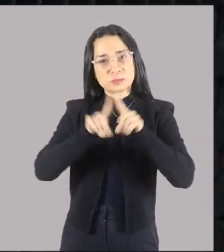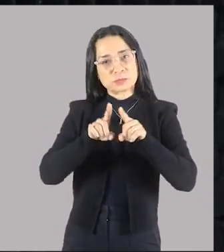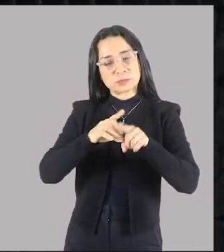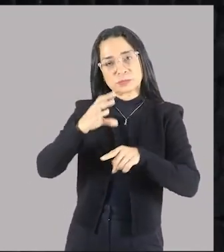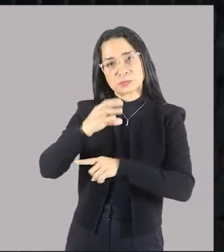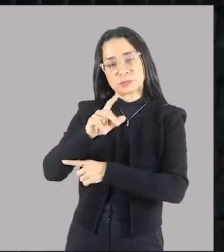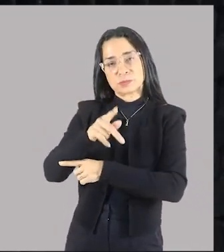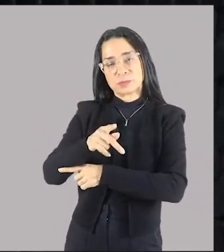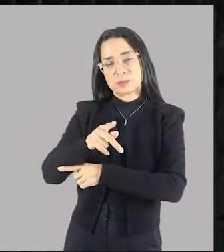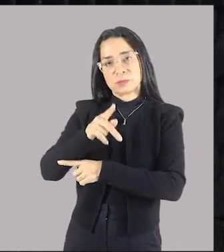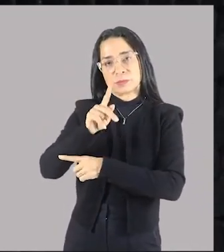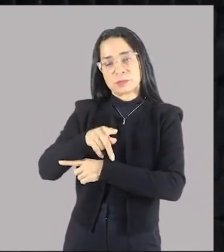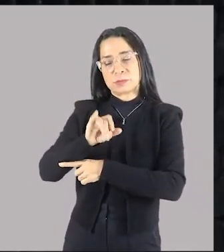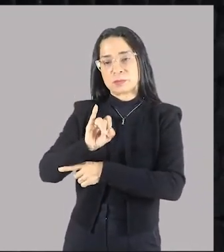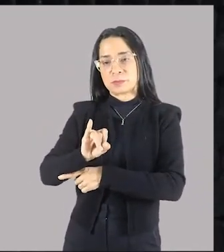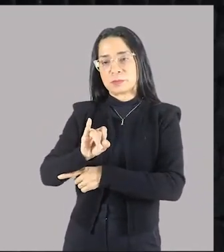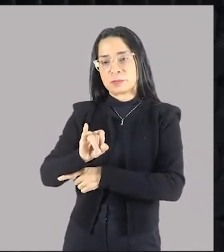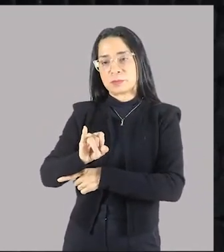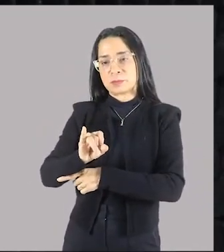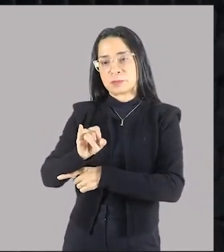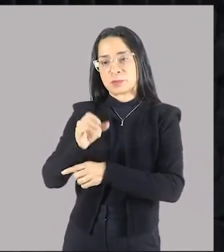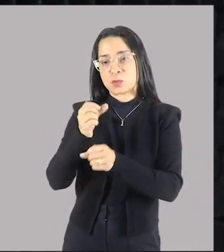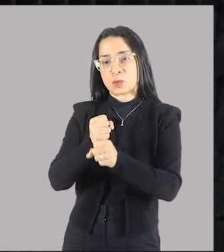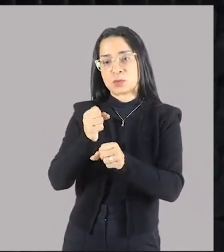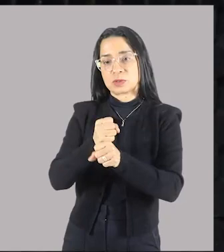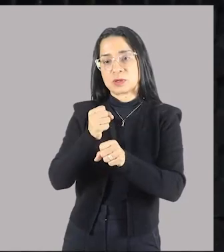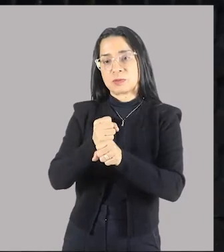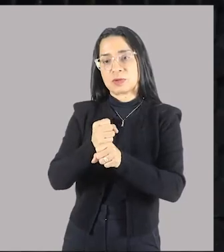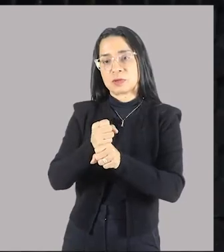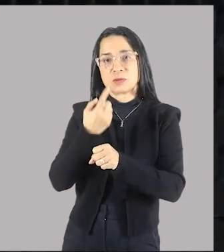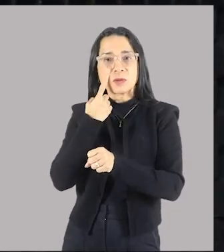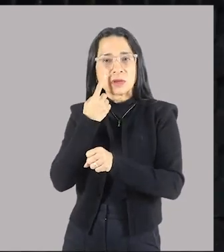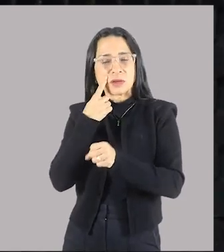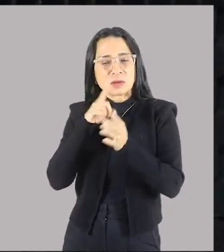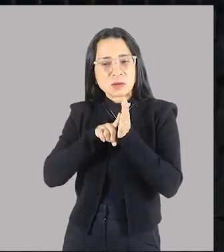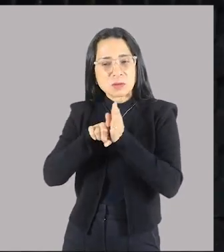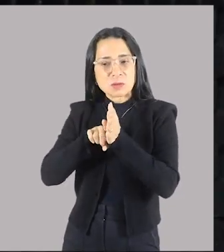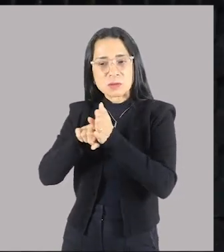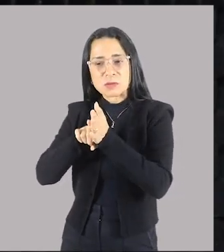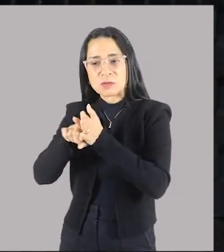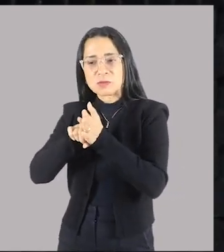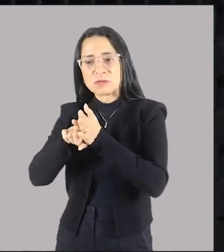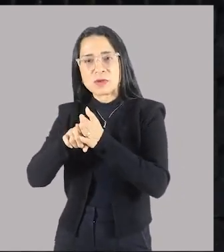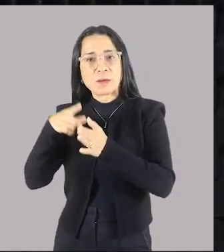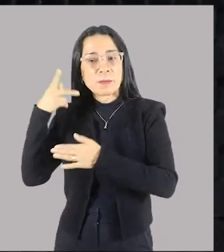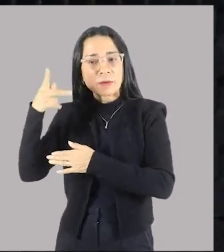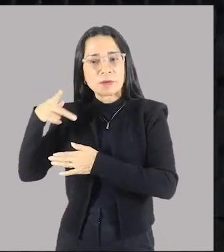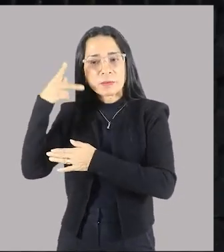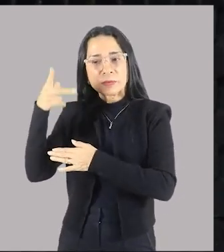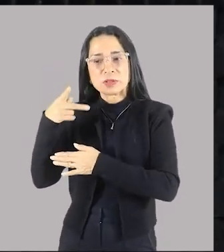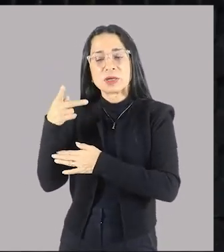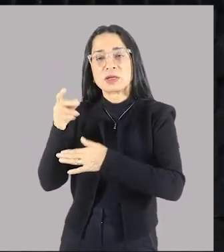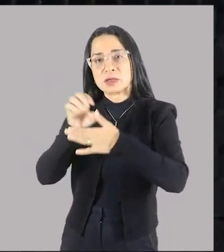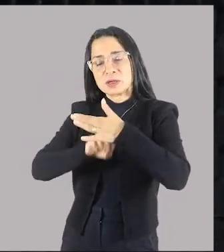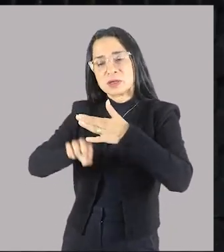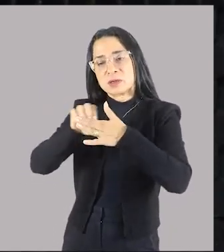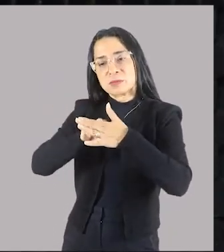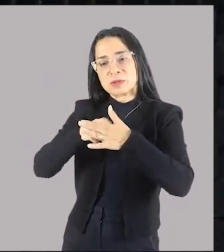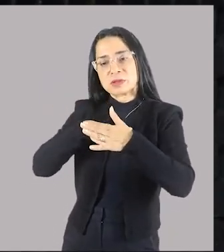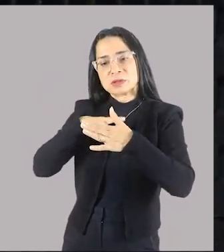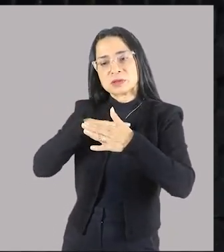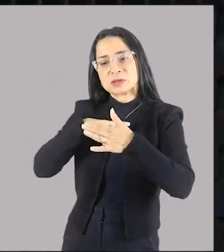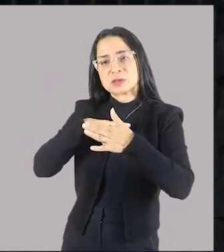do orçamento para apurar parlamentares e até mesmo empreiteiras envolvidas em esquema de corrupção. Nada que atingiu